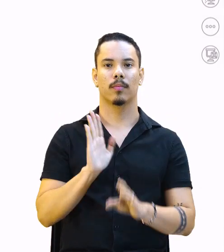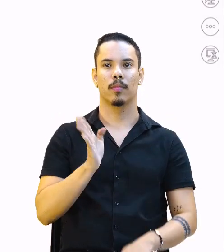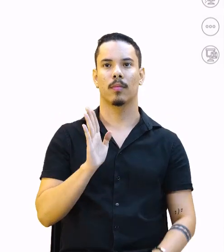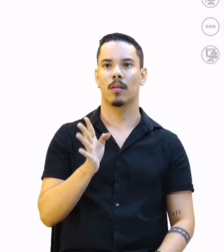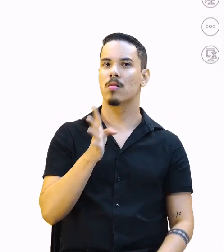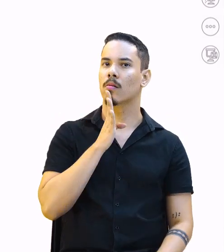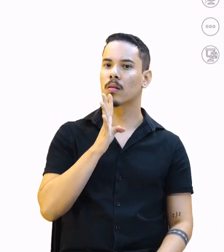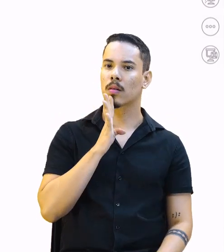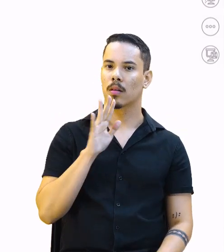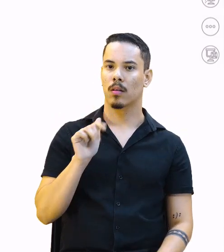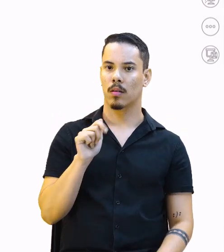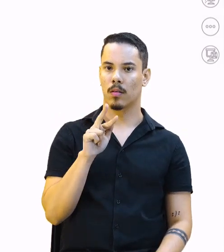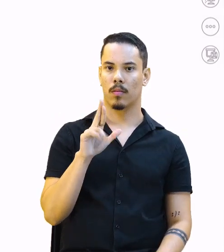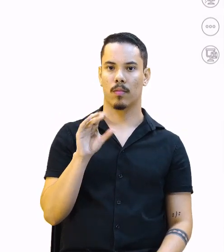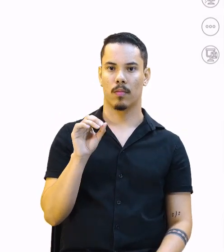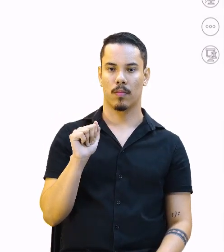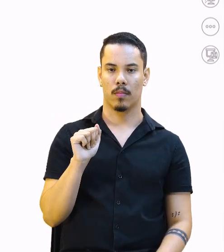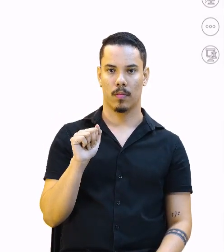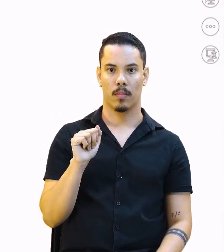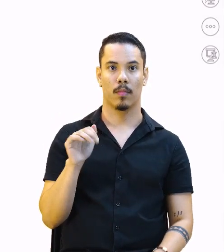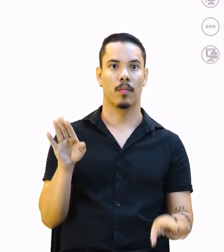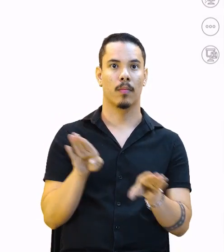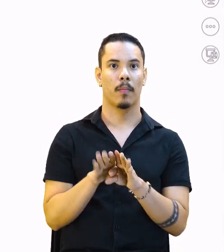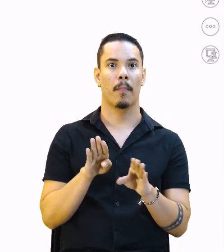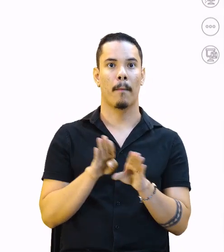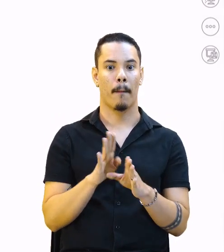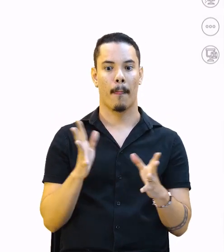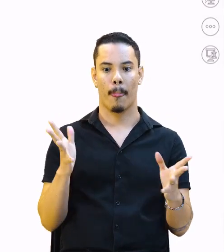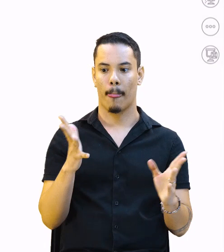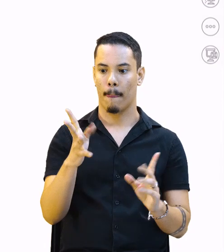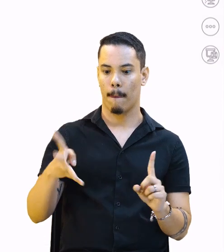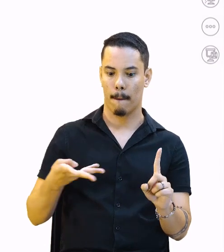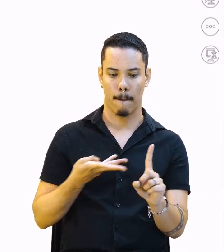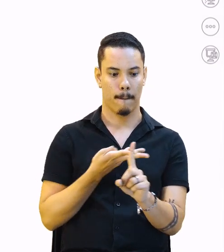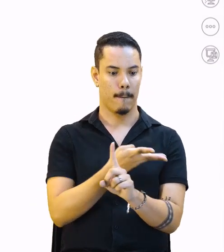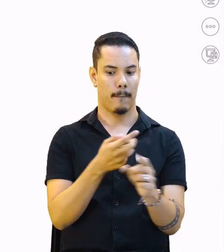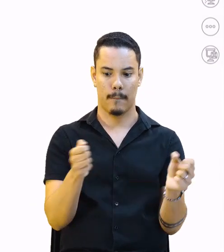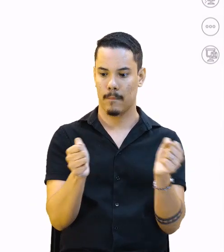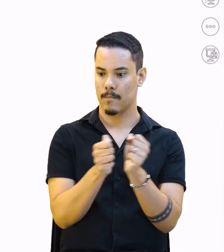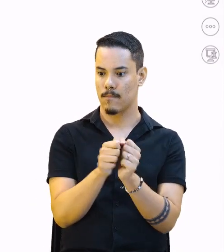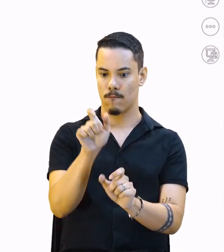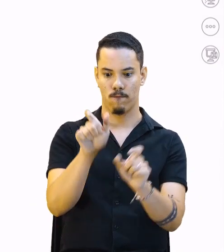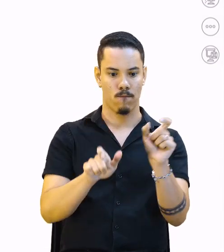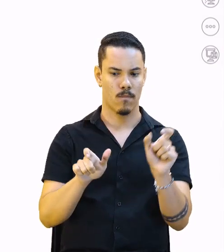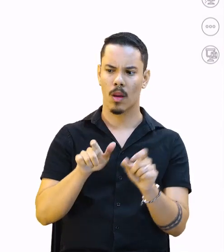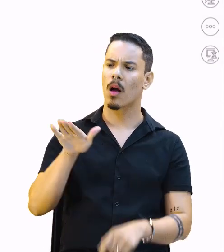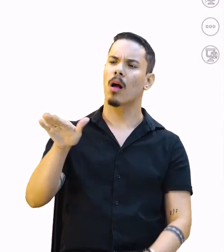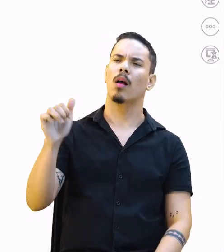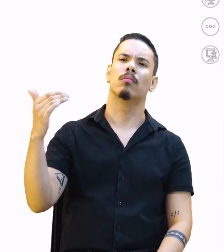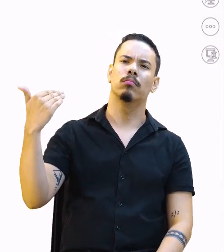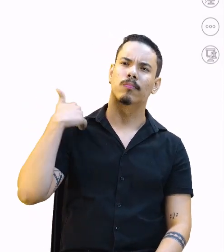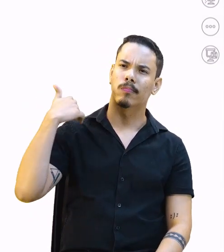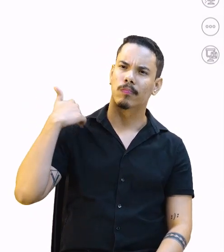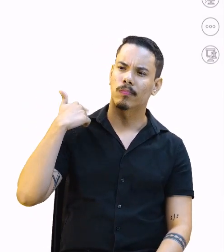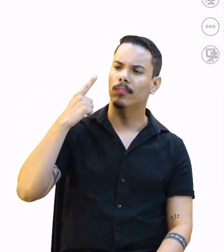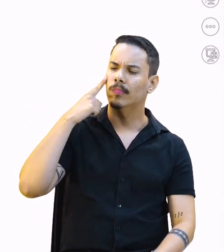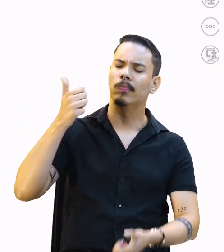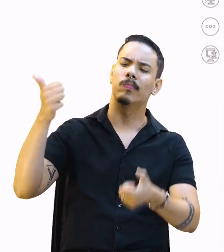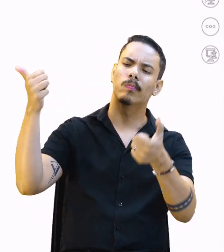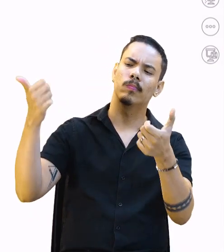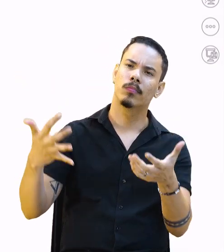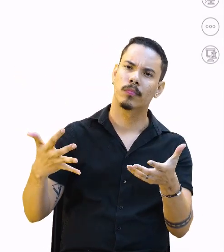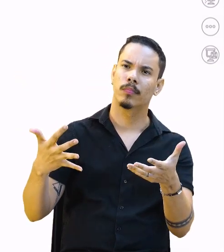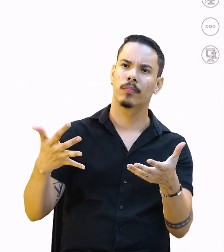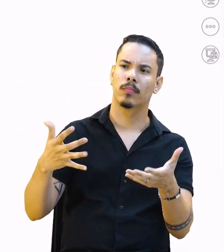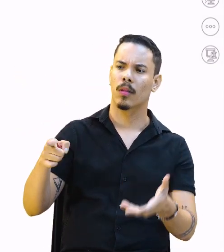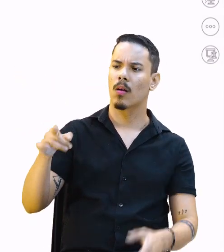como Ágora. Interpelava os transeuntes, né? Aqueles que passavam por ali dizendo-se ignorantes,